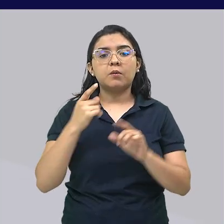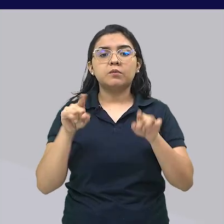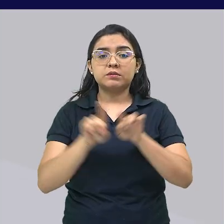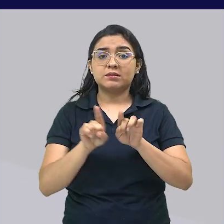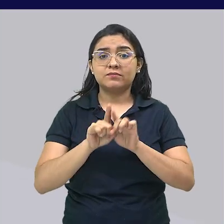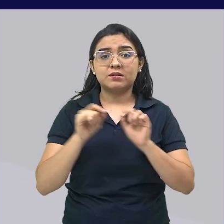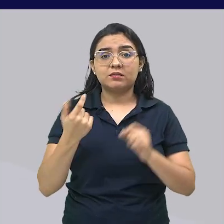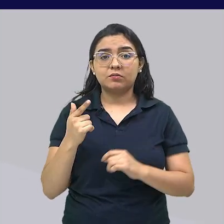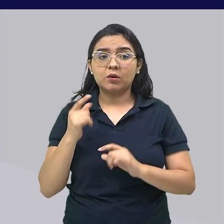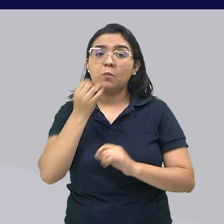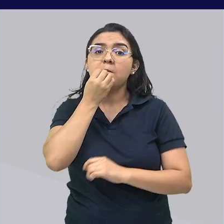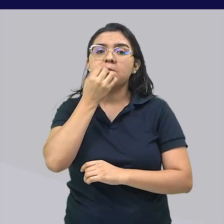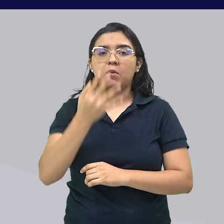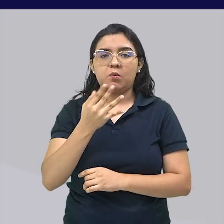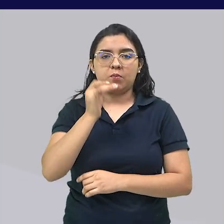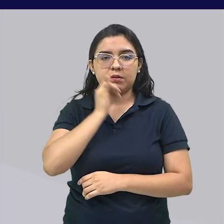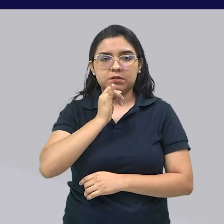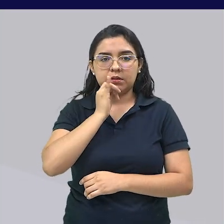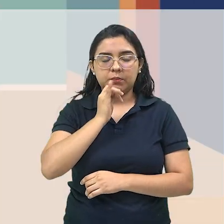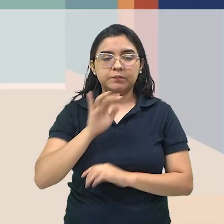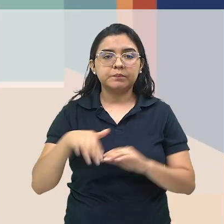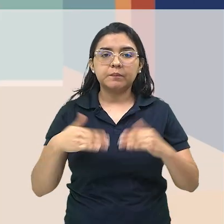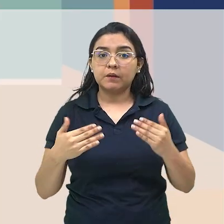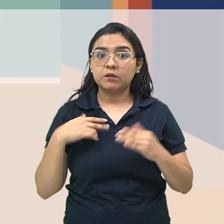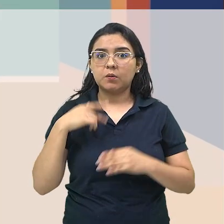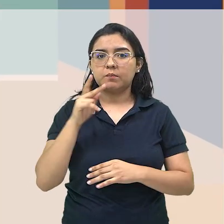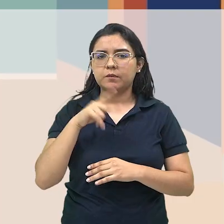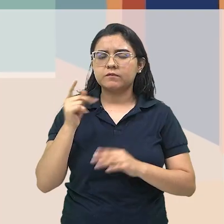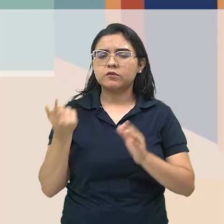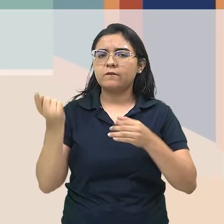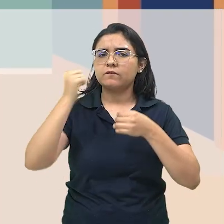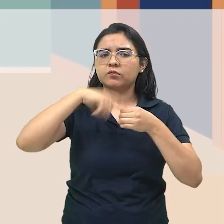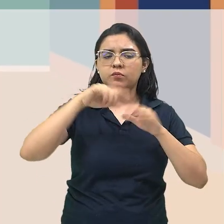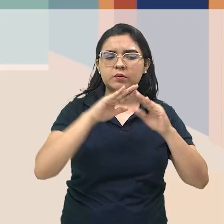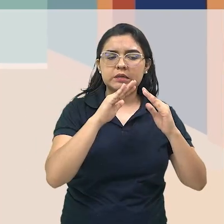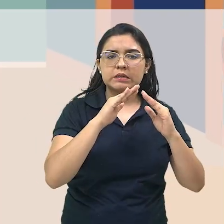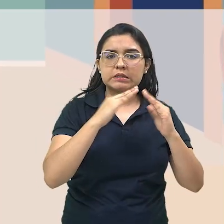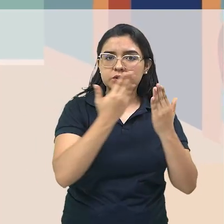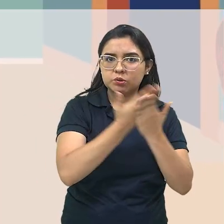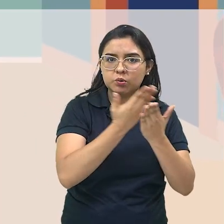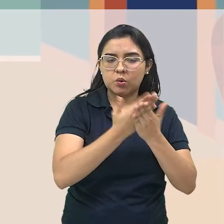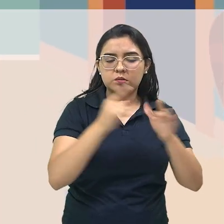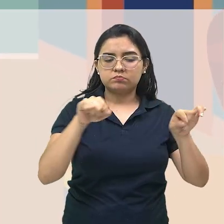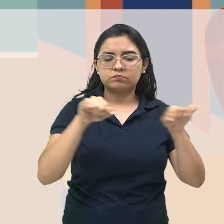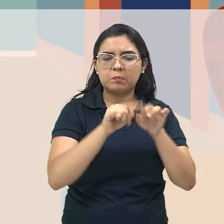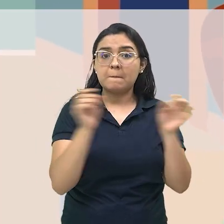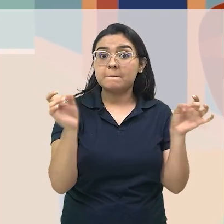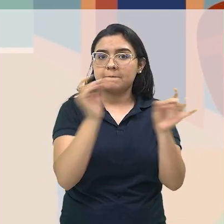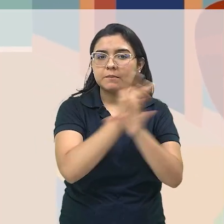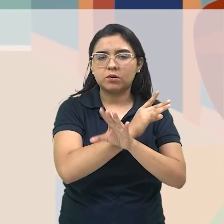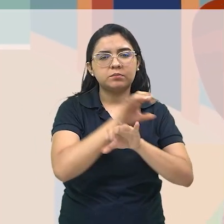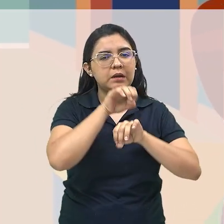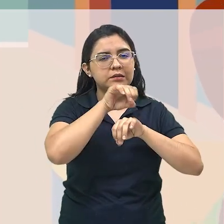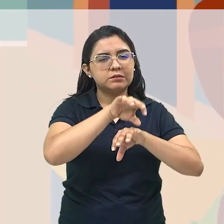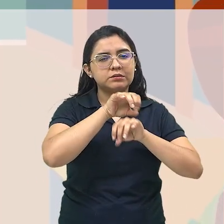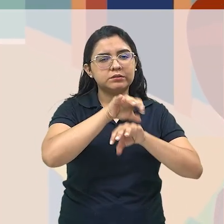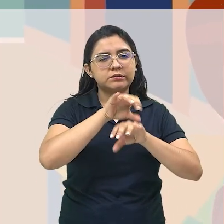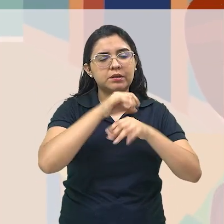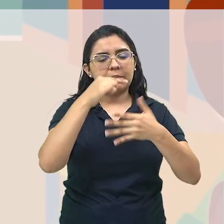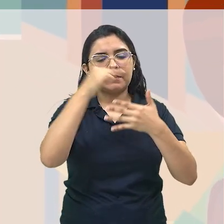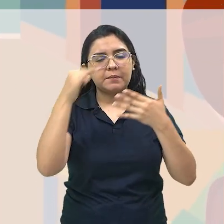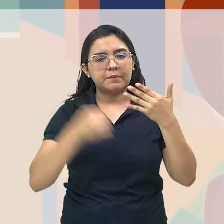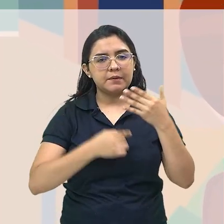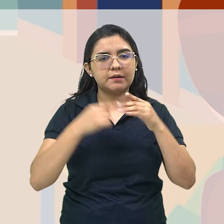mau exemplo. O professor retornou à sala de aula, pronto para compartilhar essas